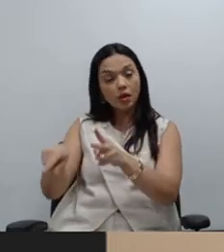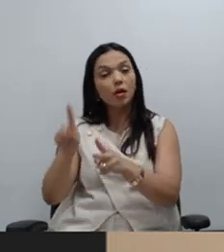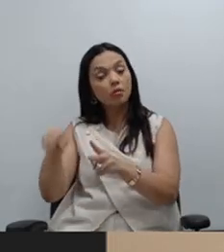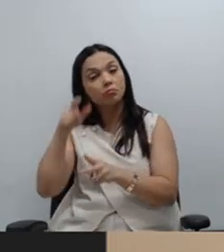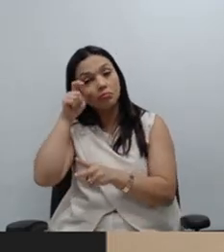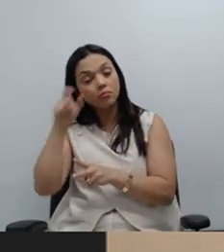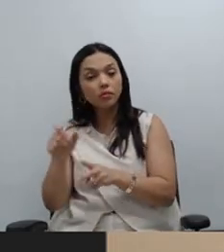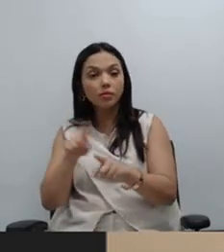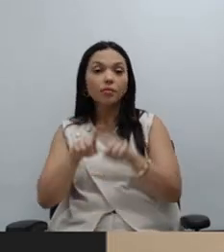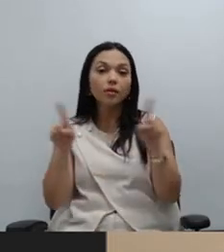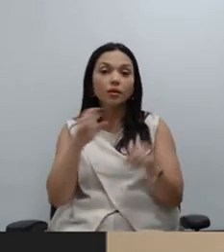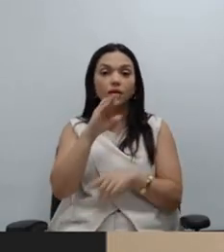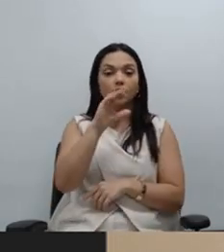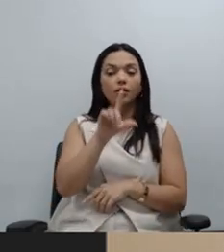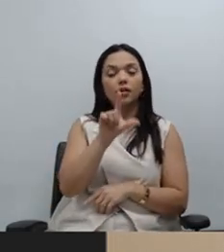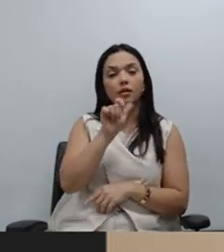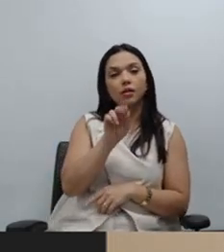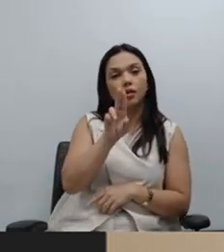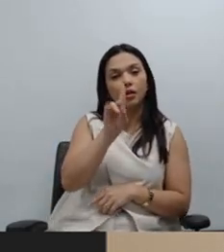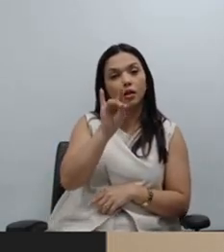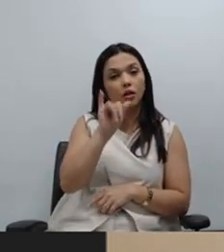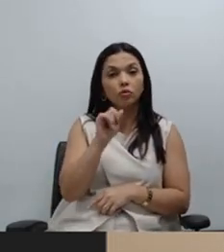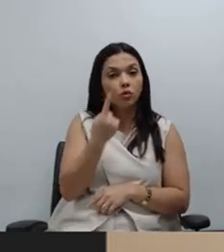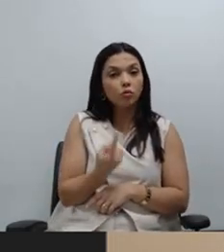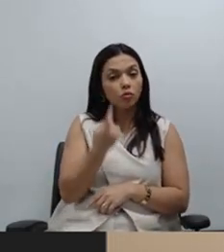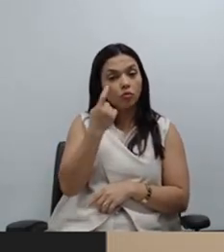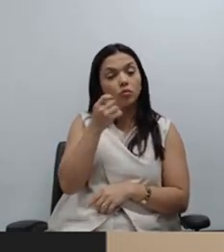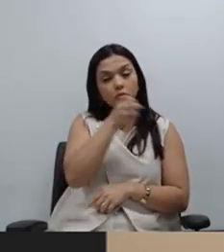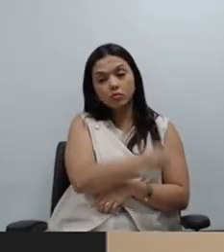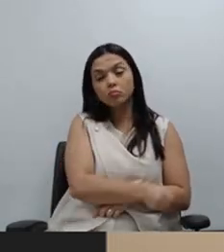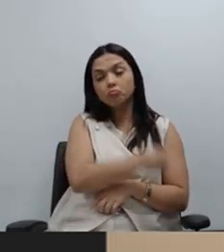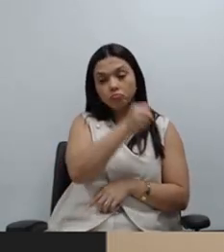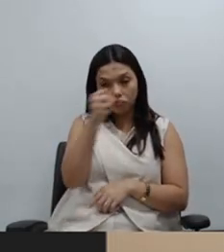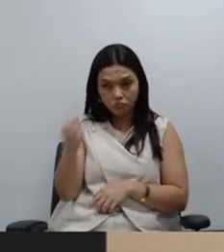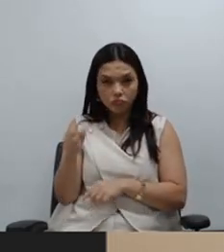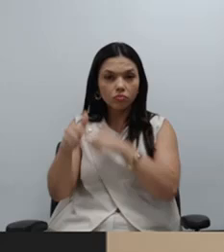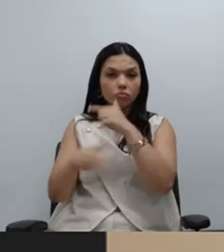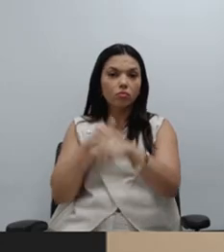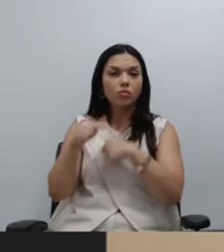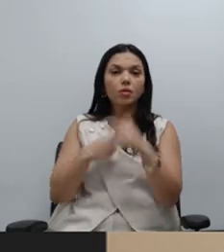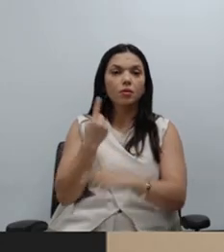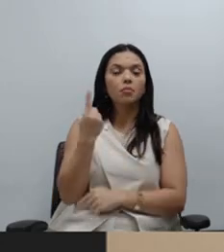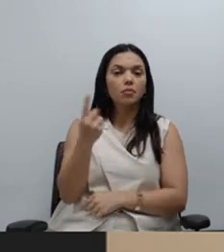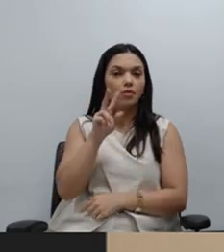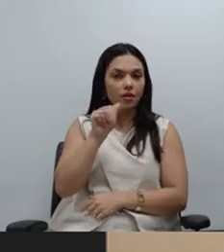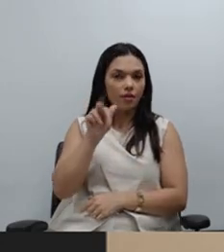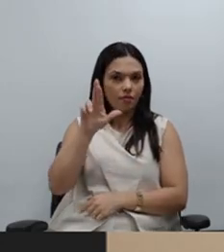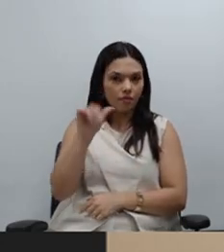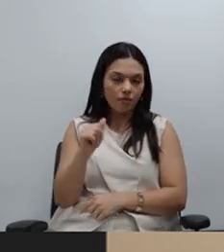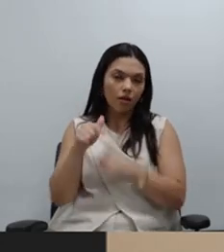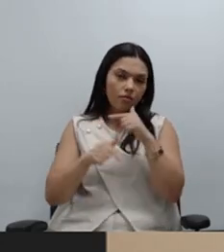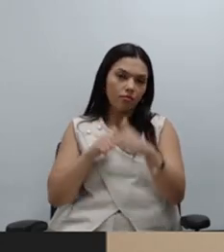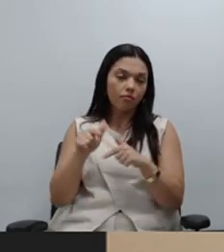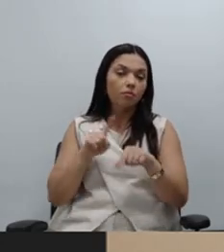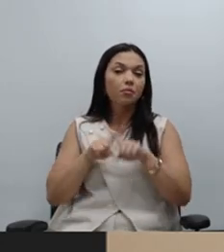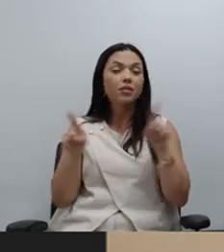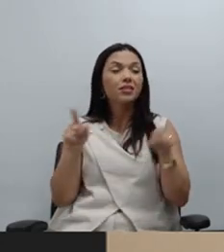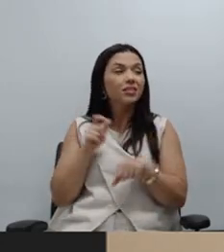Entretanto, apenas a doutora Cláudia Manning o fez. Foi designada para a primeira vaga do SIC Guarulhos. Nesse